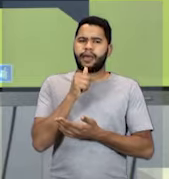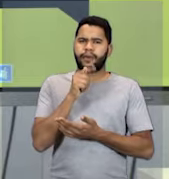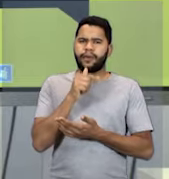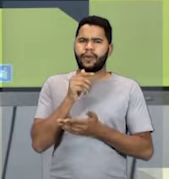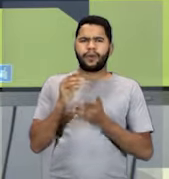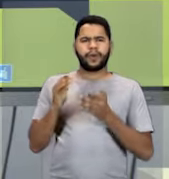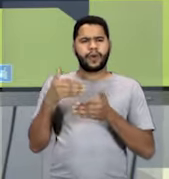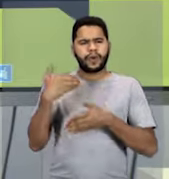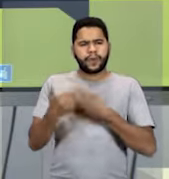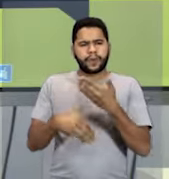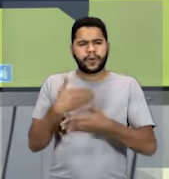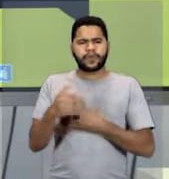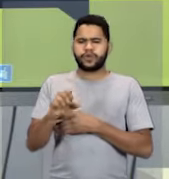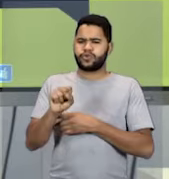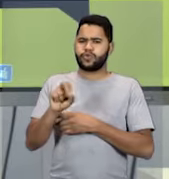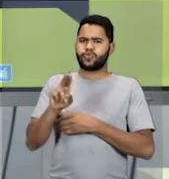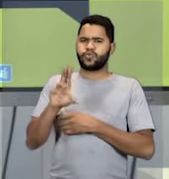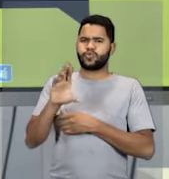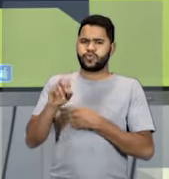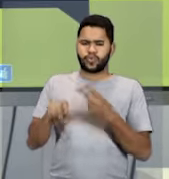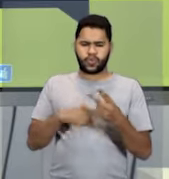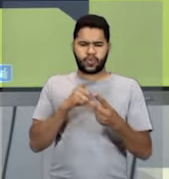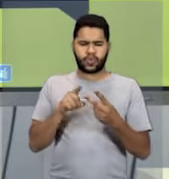nesse processo, tanto de suco que foi